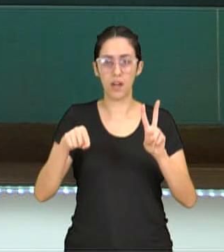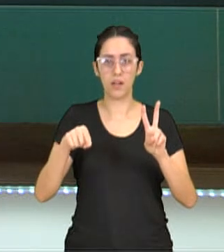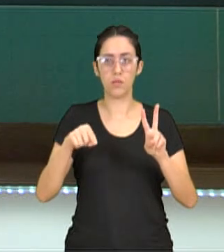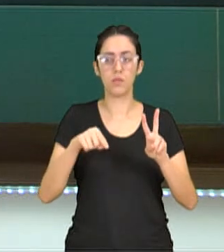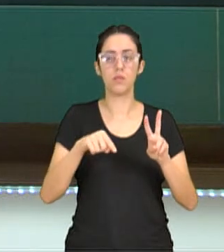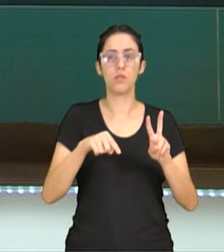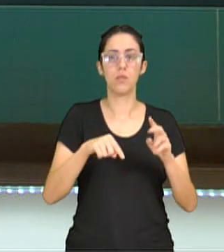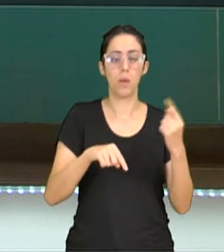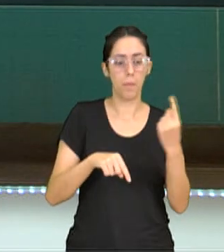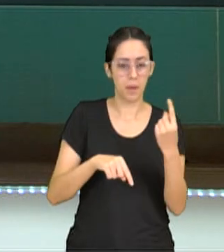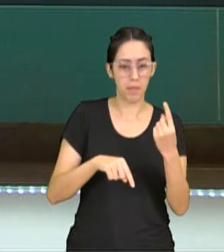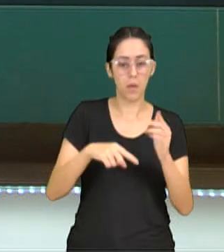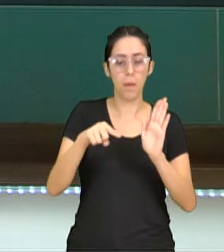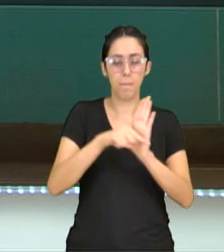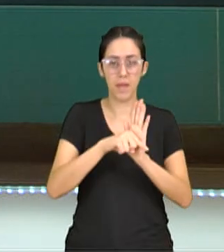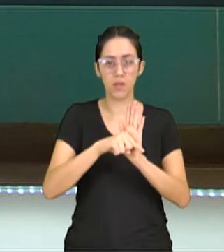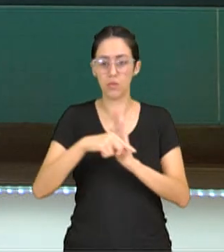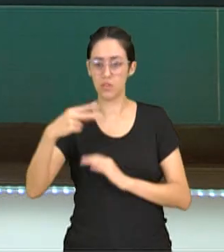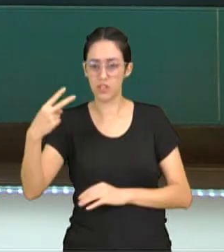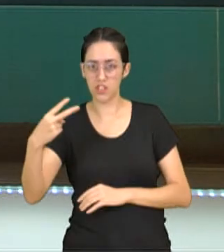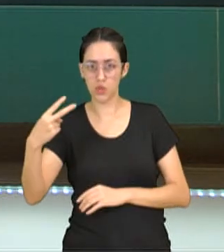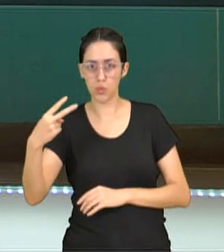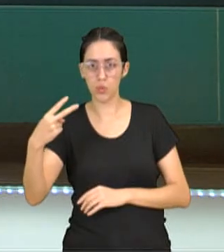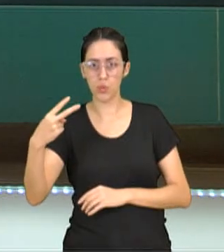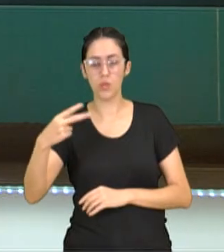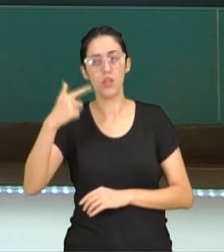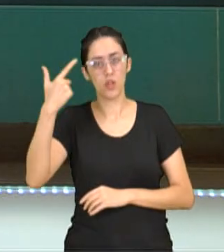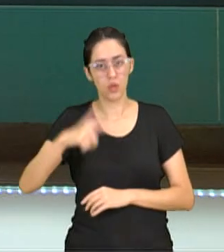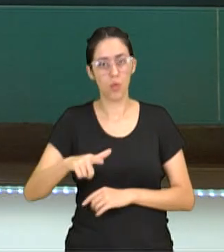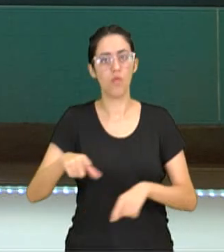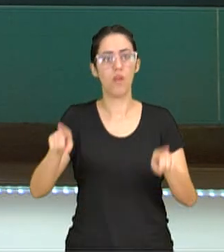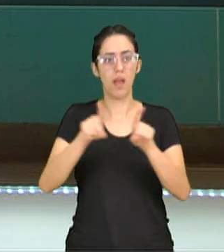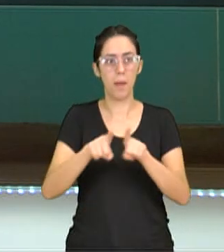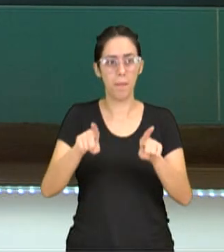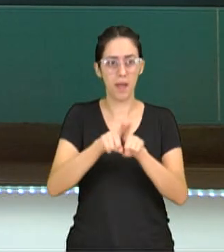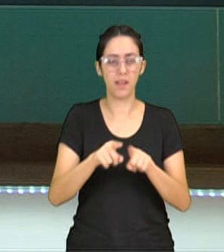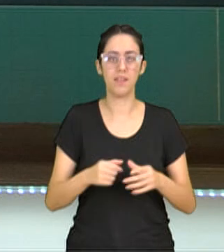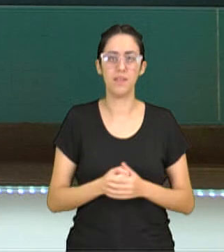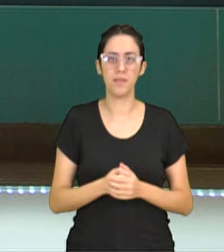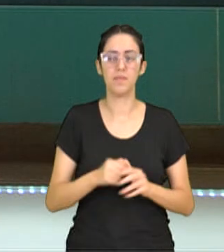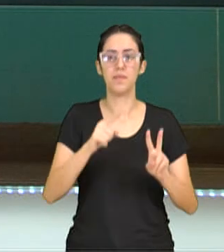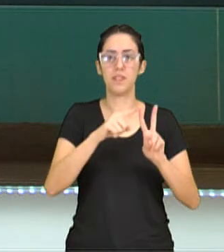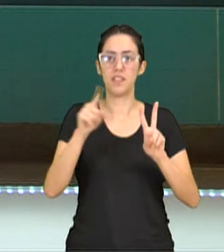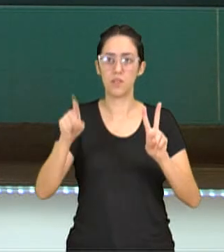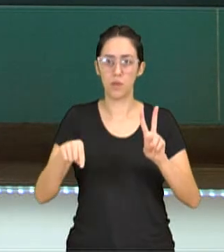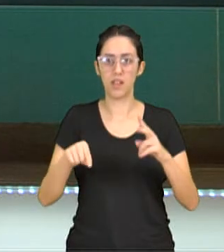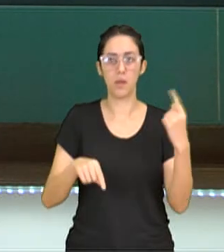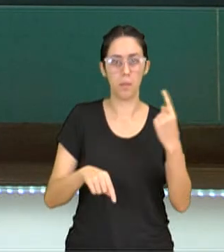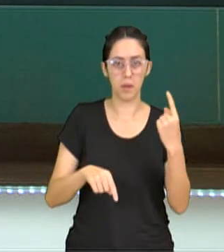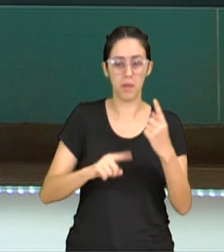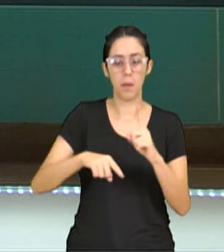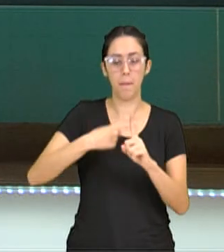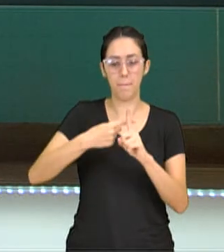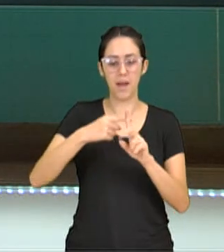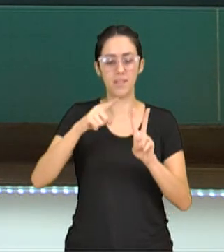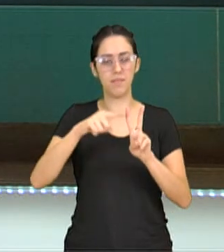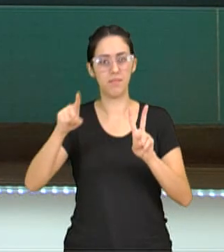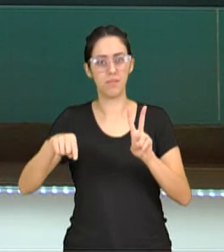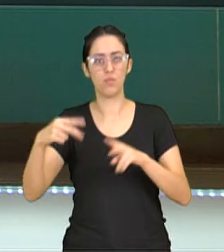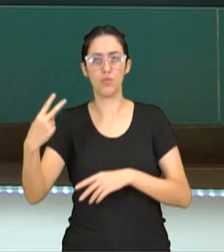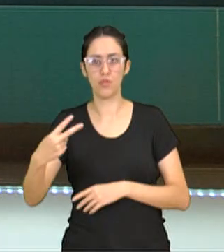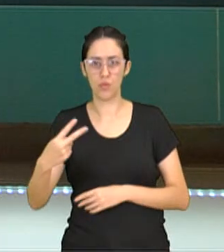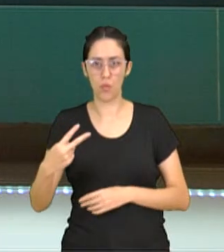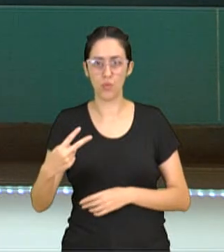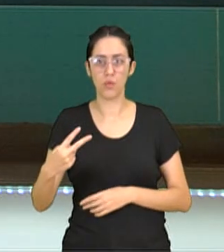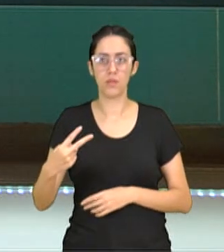raiz quadrada do segundo e repete isso no segundo parênteses. Raiz quadrada do primeiro mais raiz quadrada do segundo. Então,